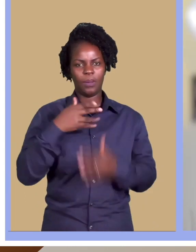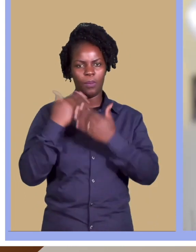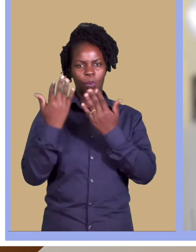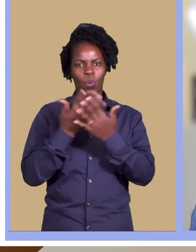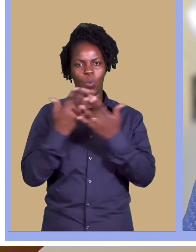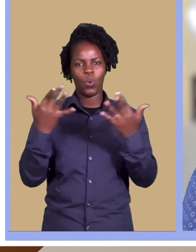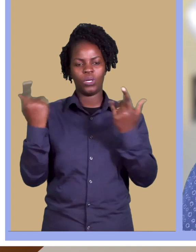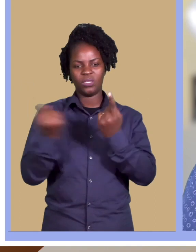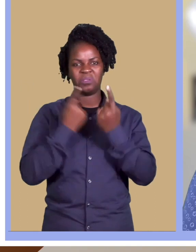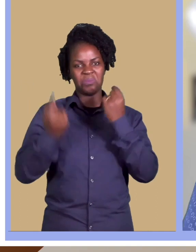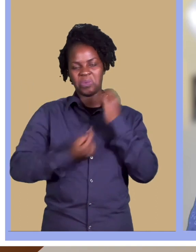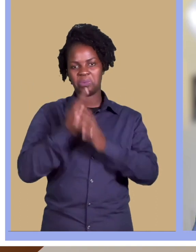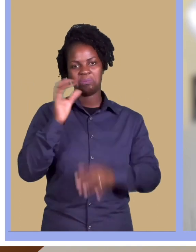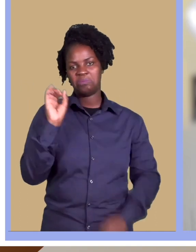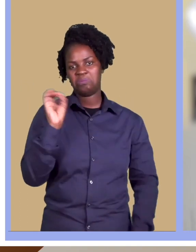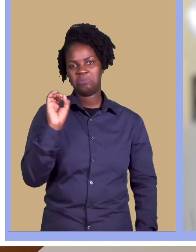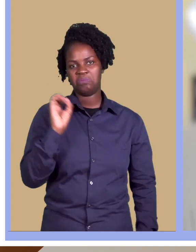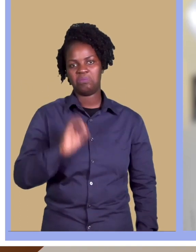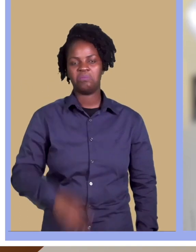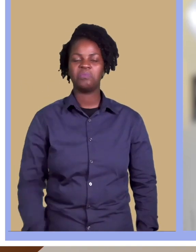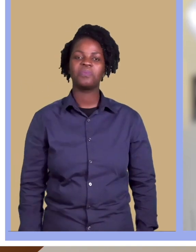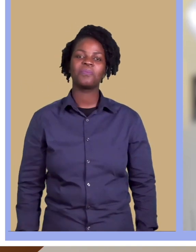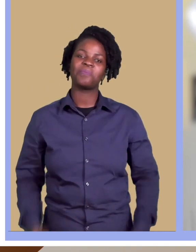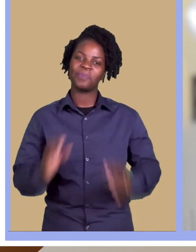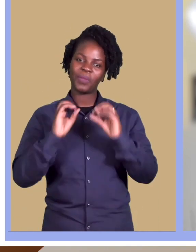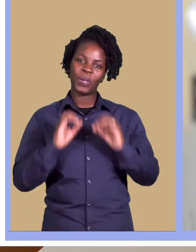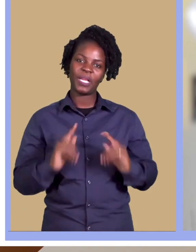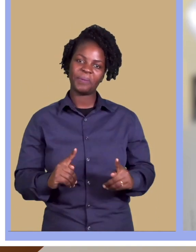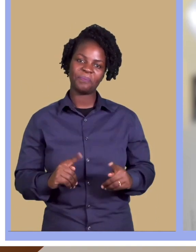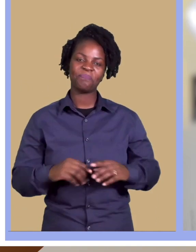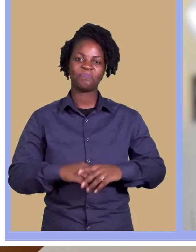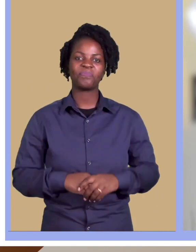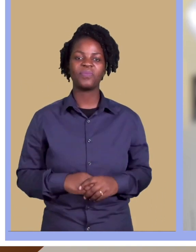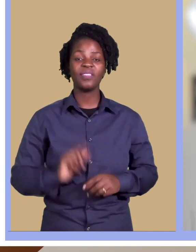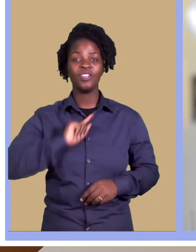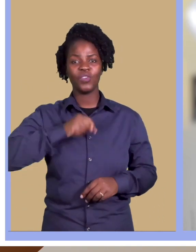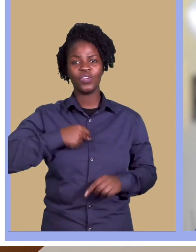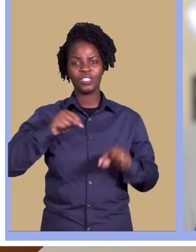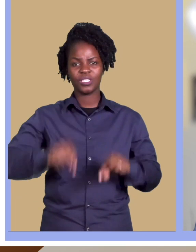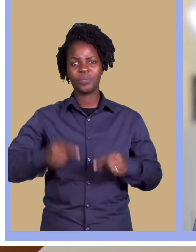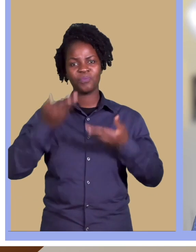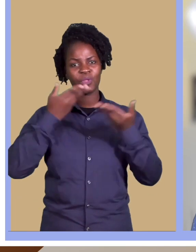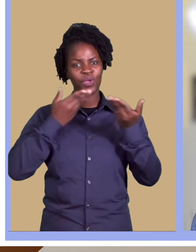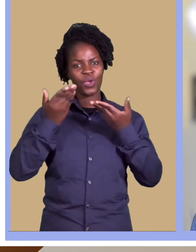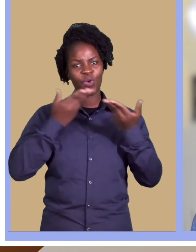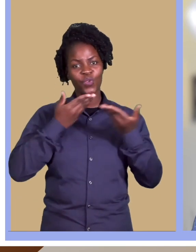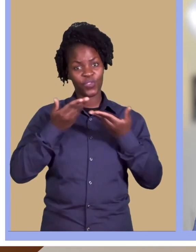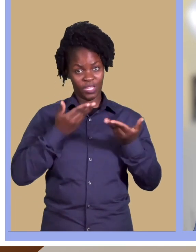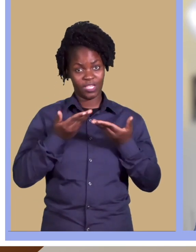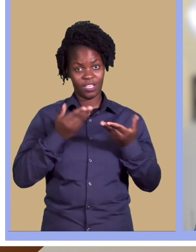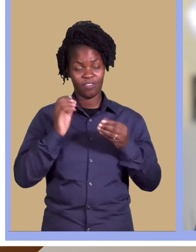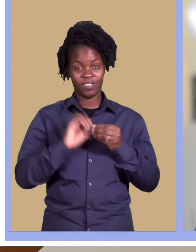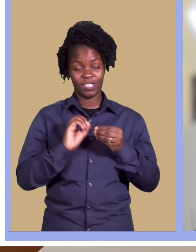bem. Nós, nesta conversa aqui, é tudo é mais descontraída, como eu disse, não